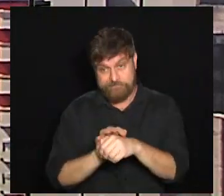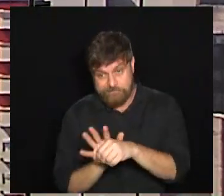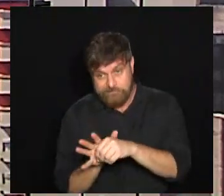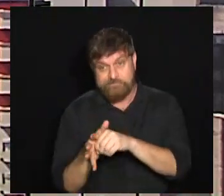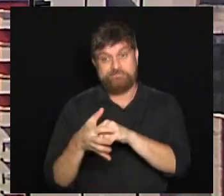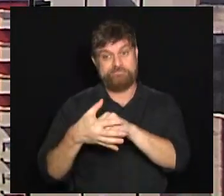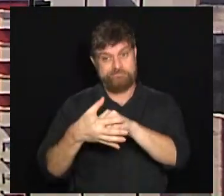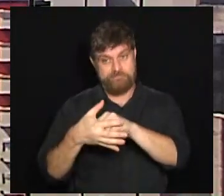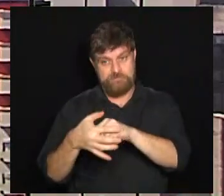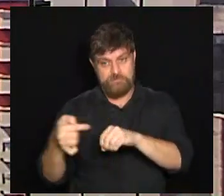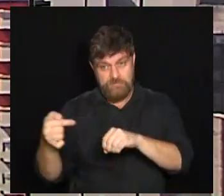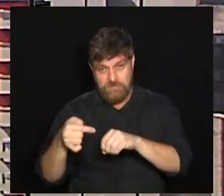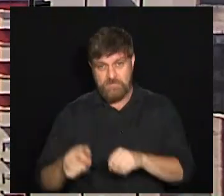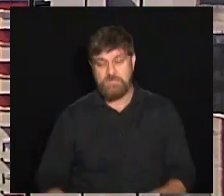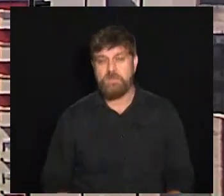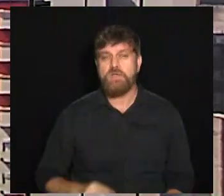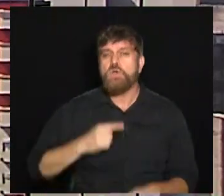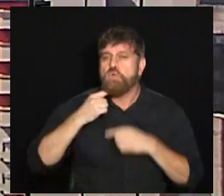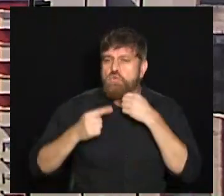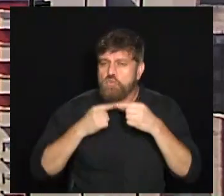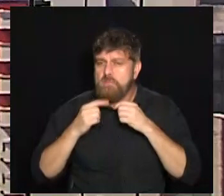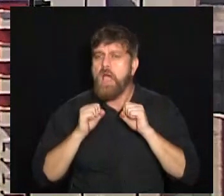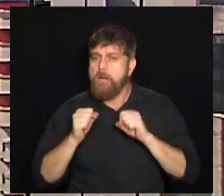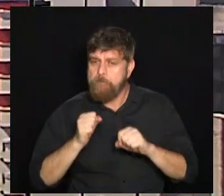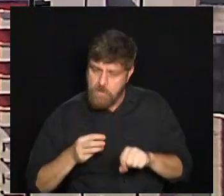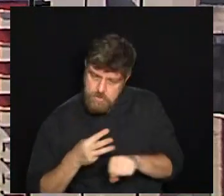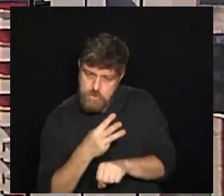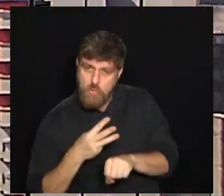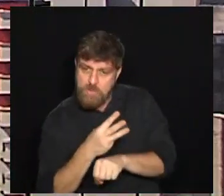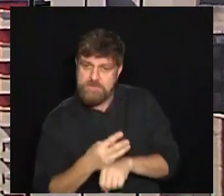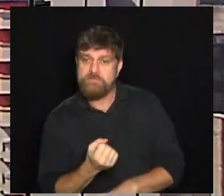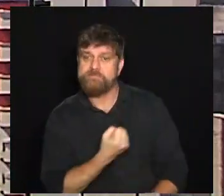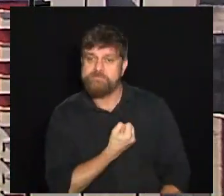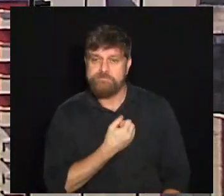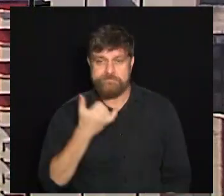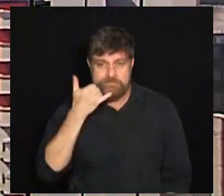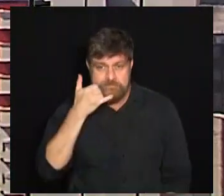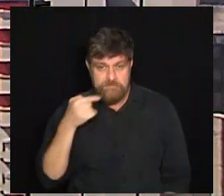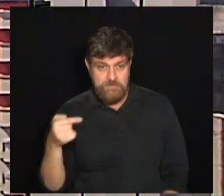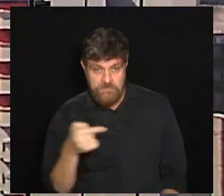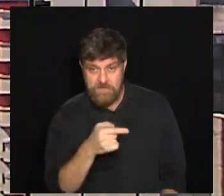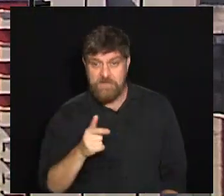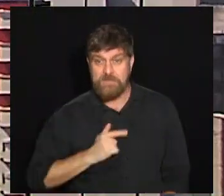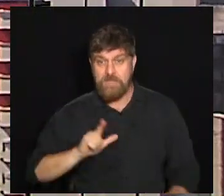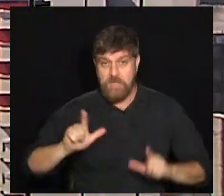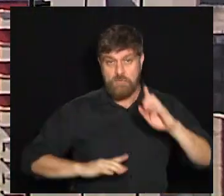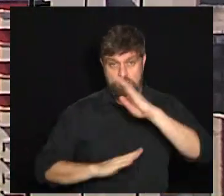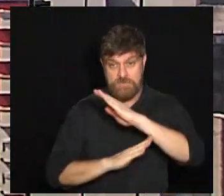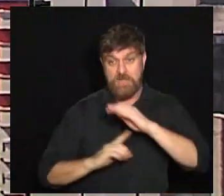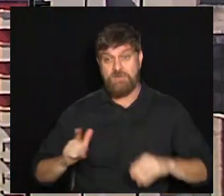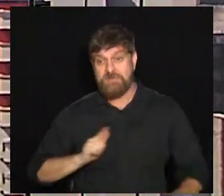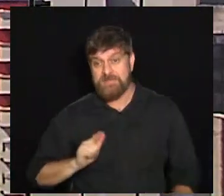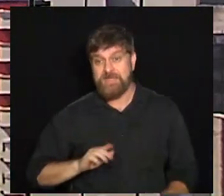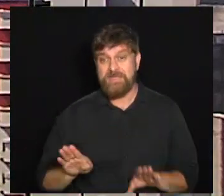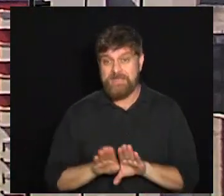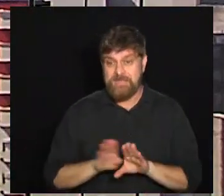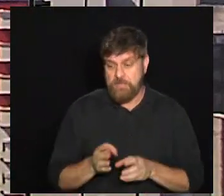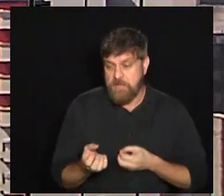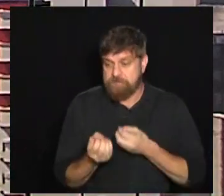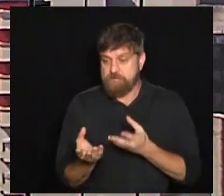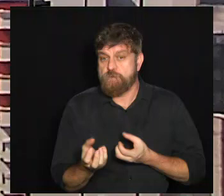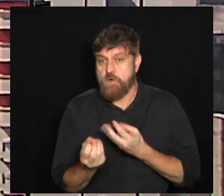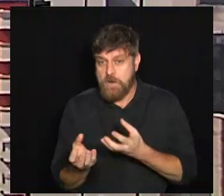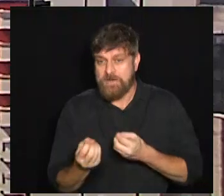de coronavírus. Então, alguma dúvida, pode mandar para o nosso WhatsApp, porque além do jornal, a gente tem os boletins